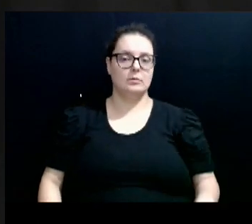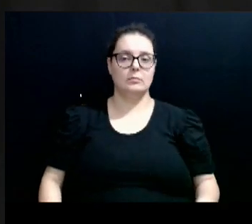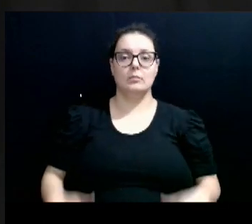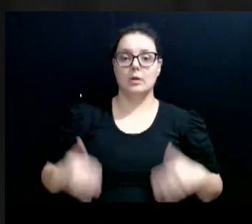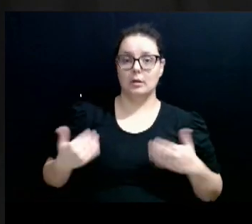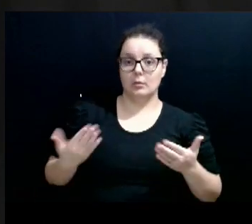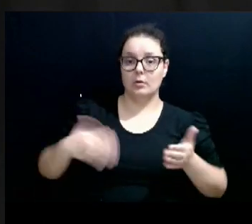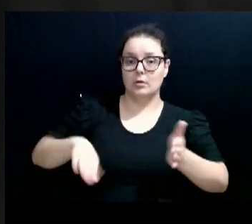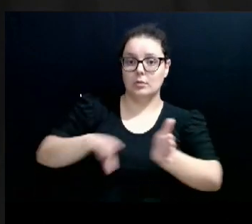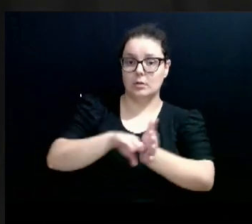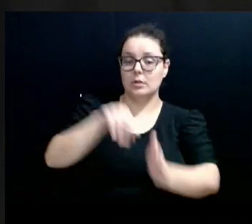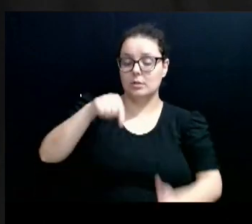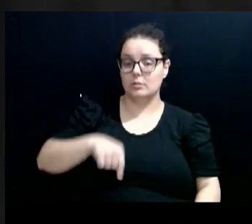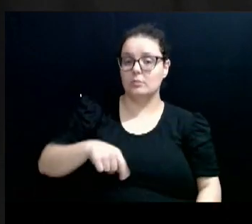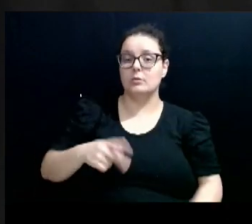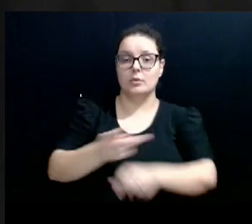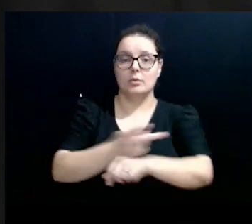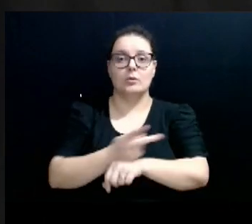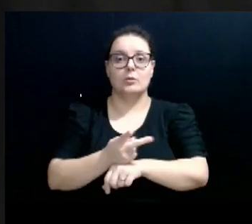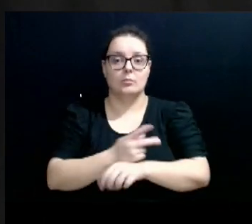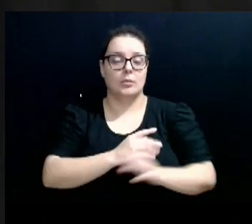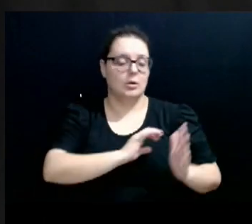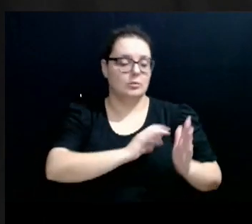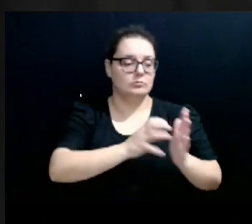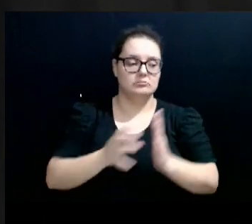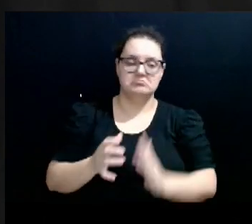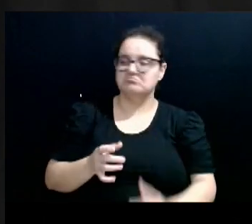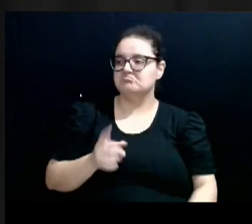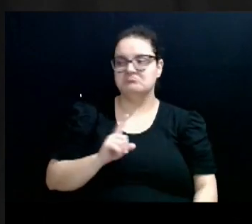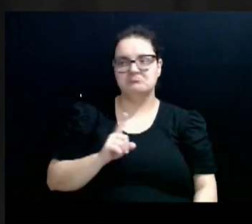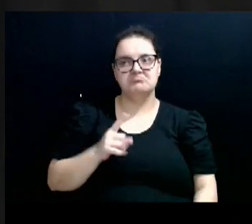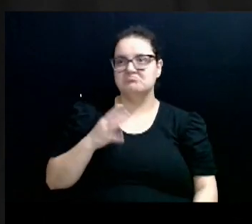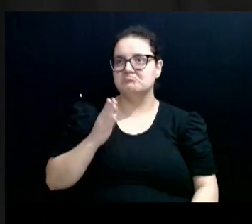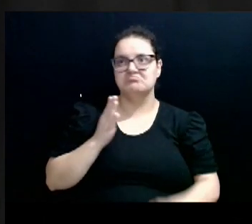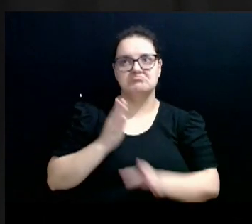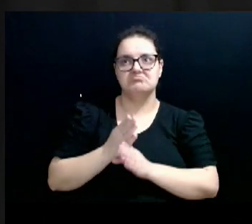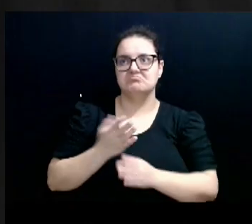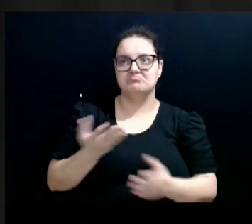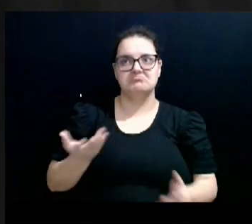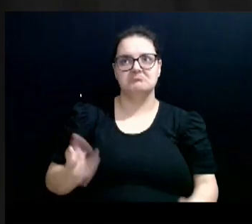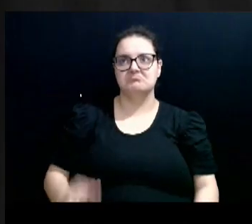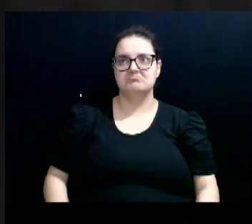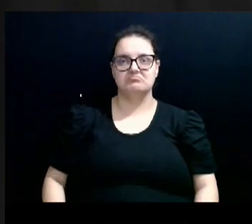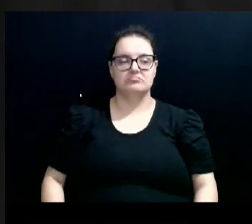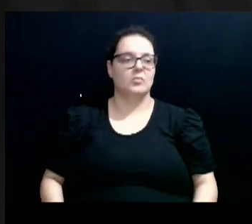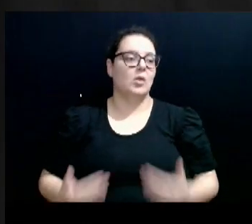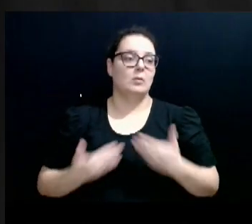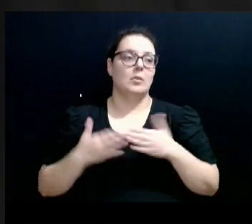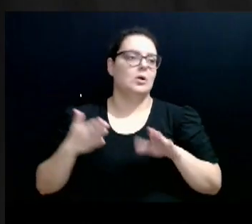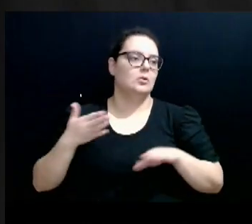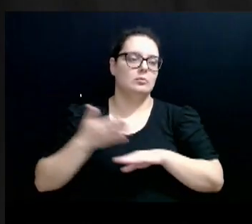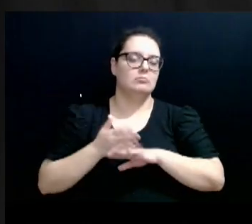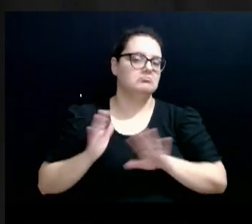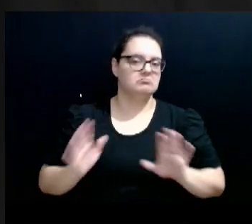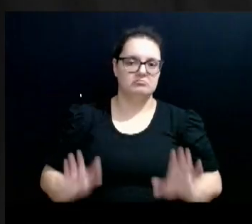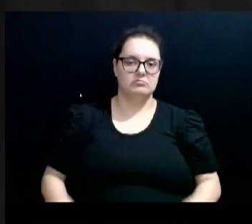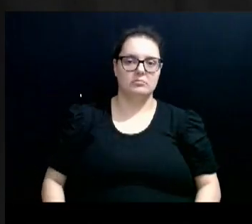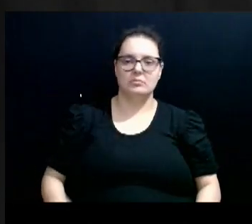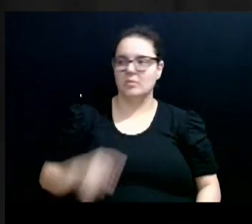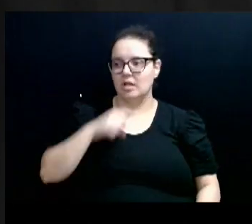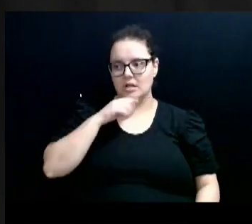procurei os partidos e não encontrei muita abertura. Ninguém me conhecia, né? Então eu